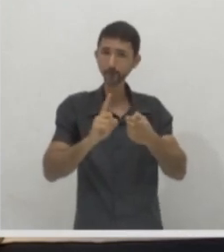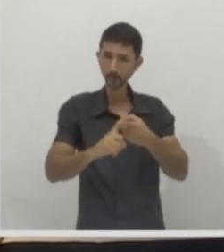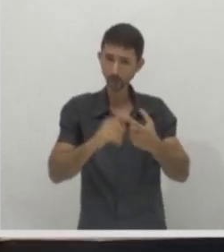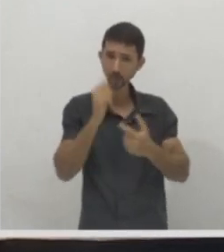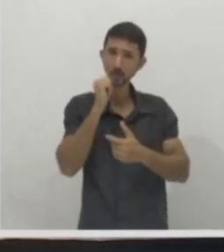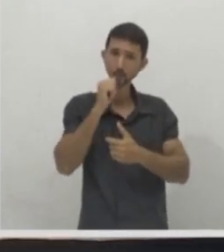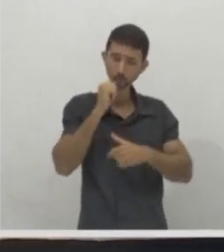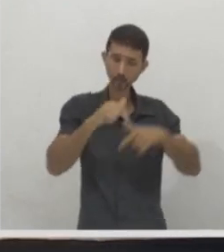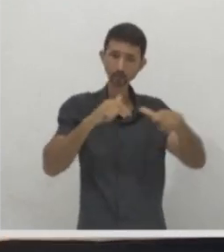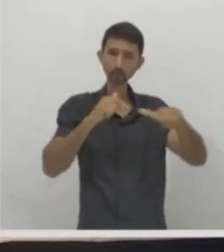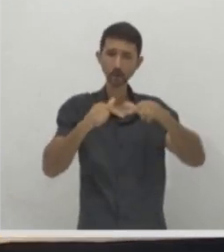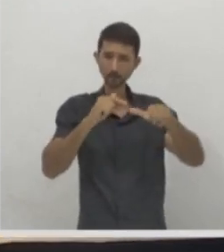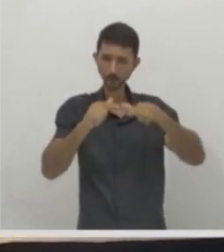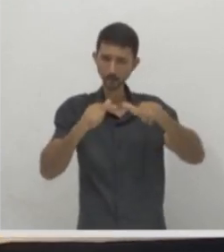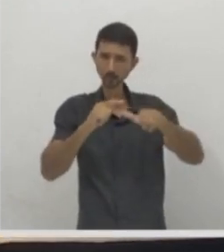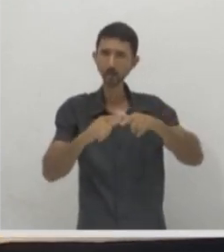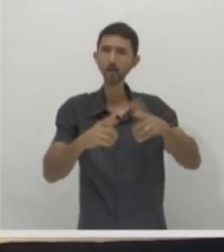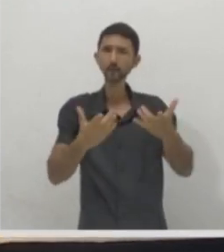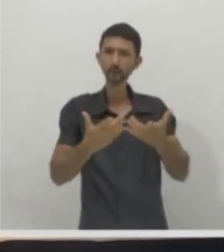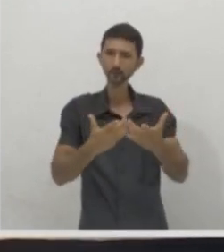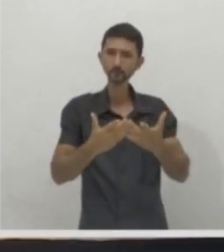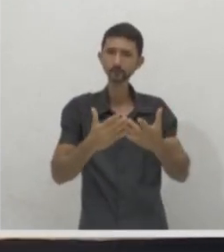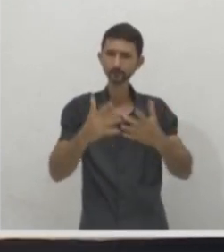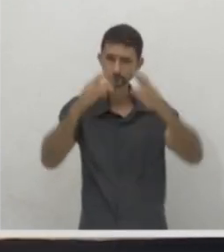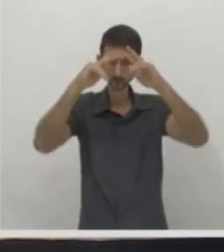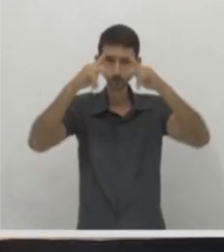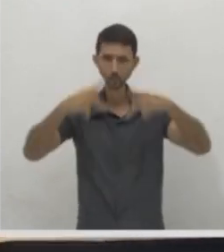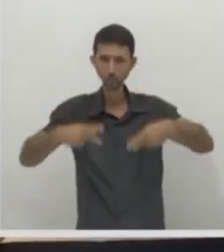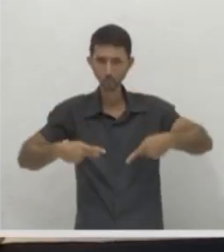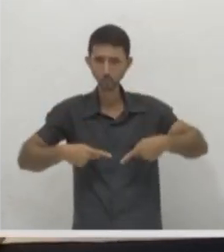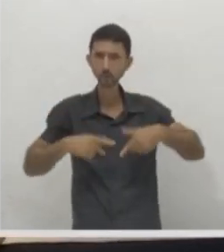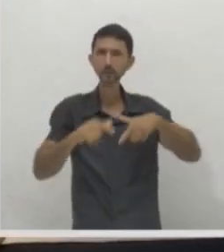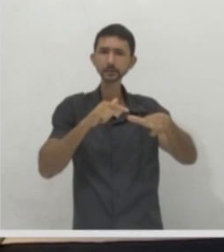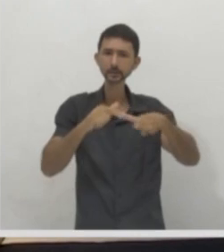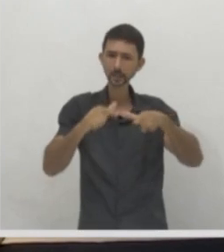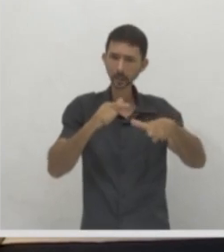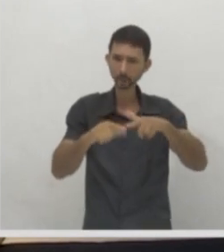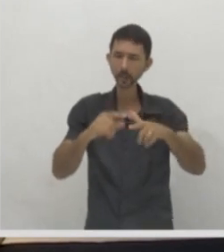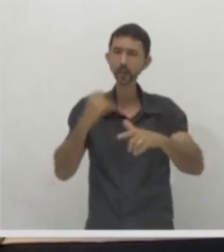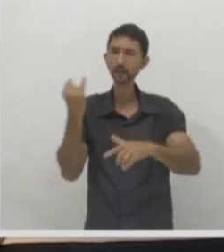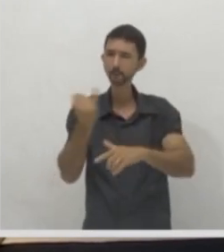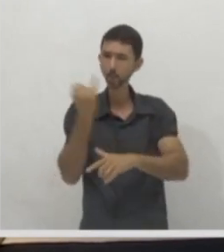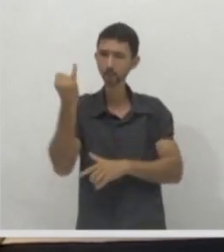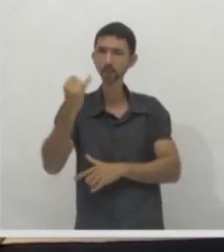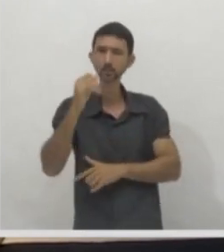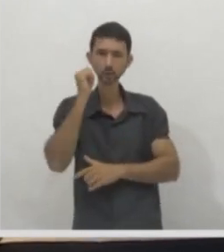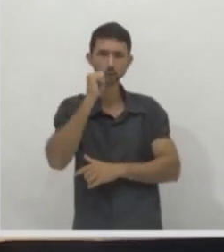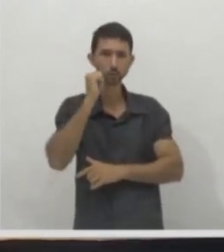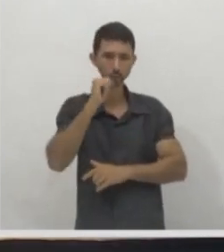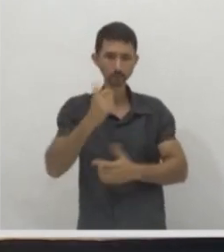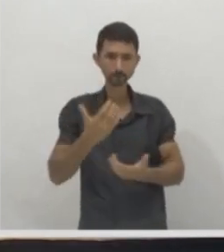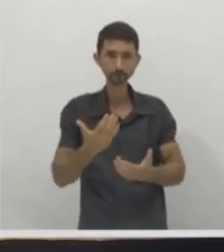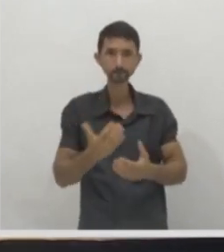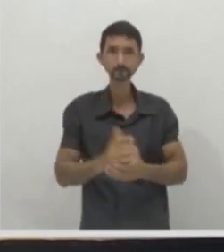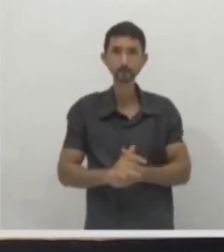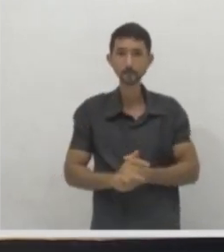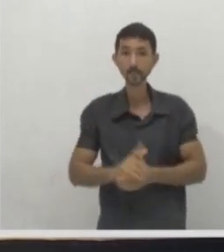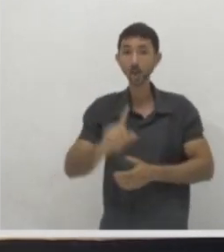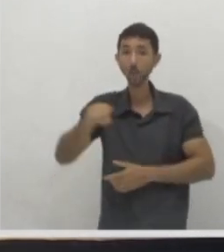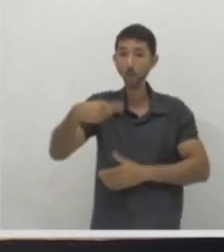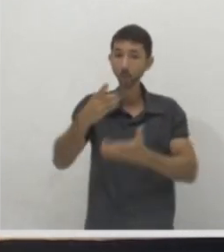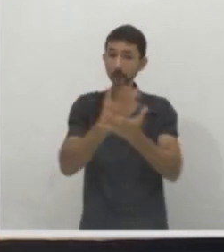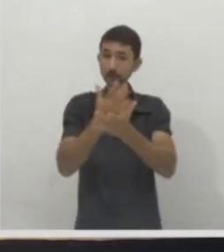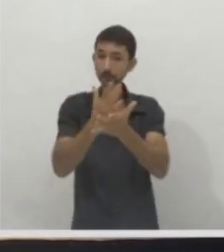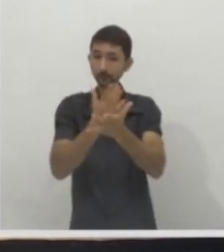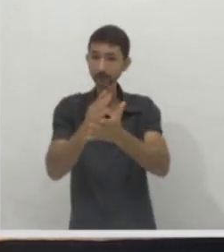das mulheres, tanto dos seres humanos primitivos quanto hoje, é absolutamente importante. Tá? Outra divisão